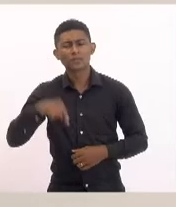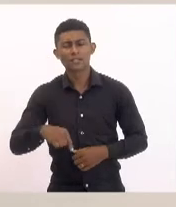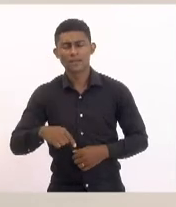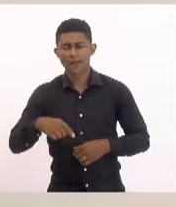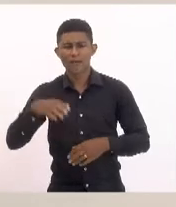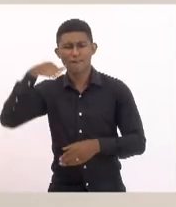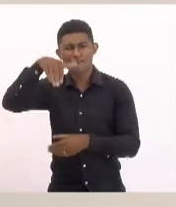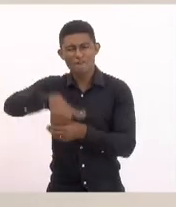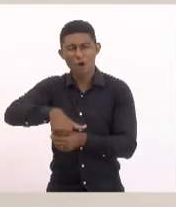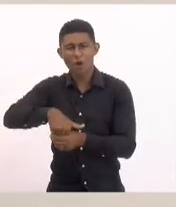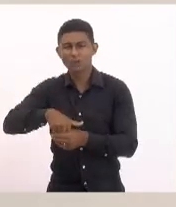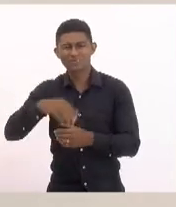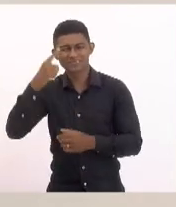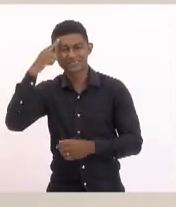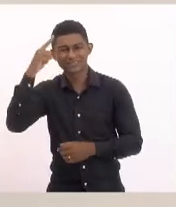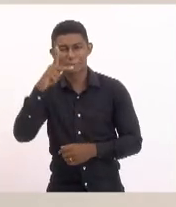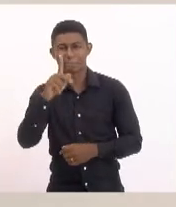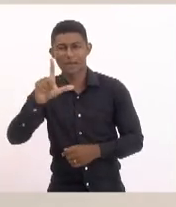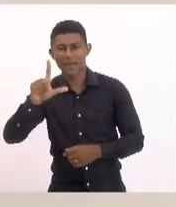no meu PL